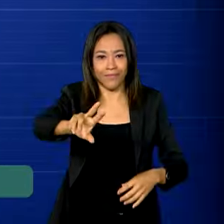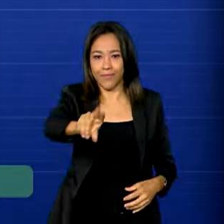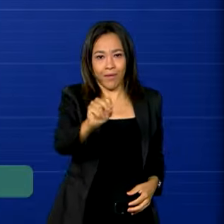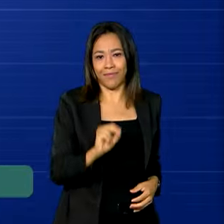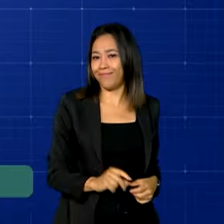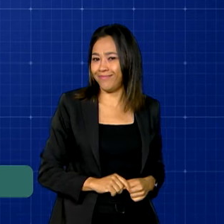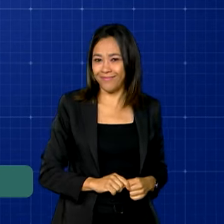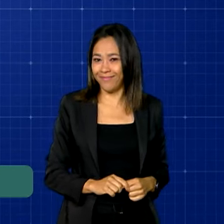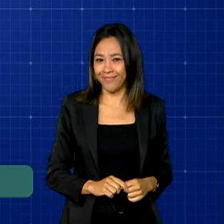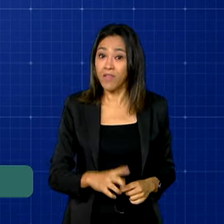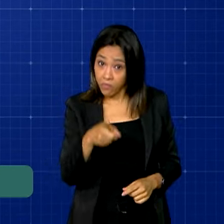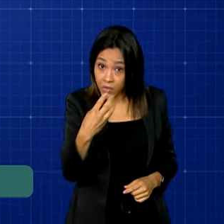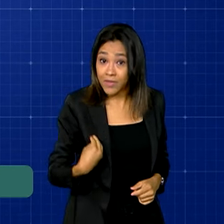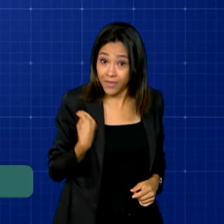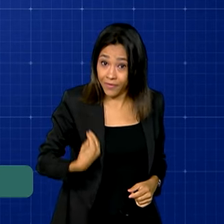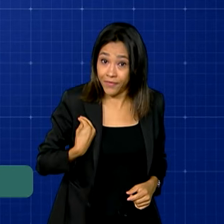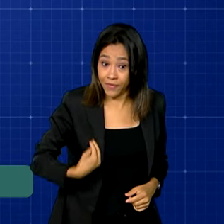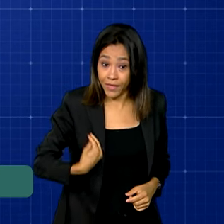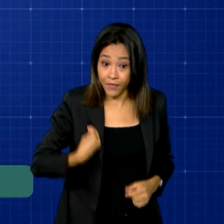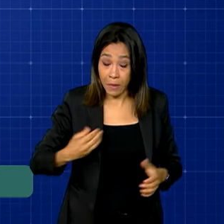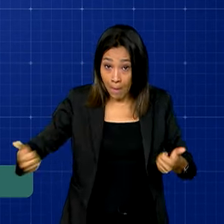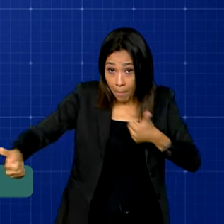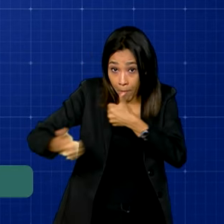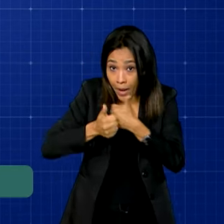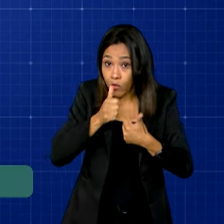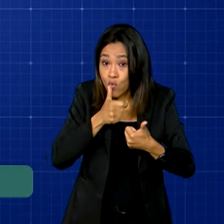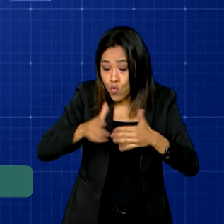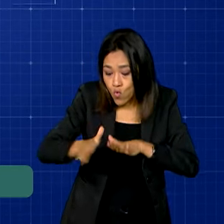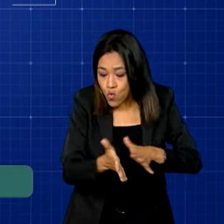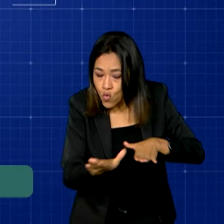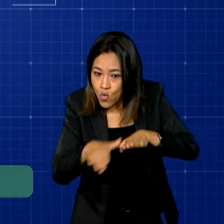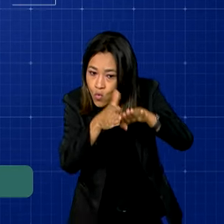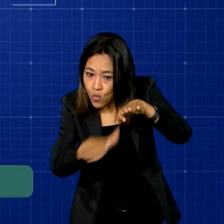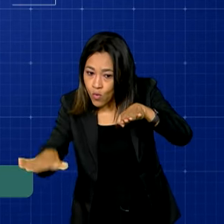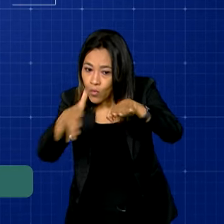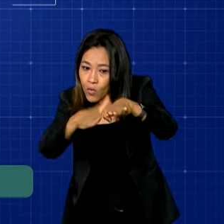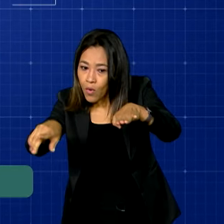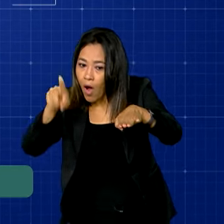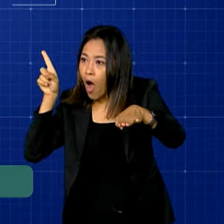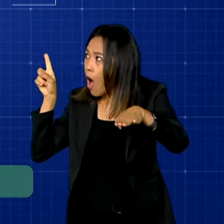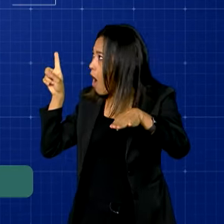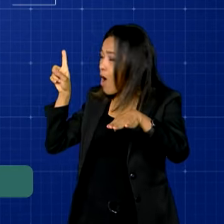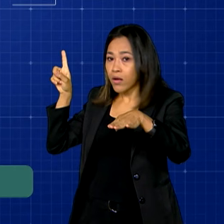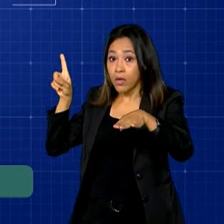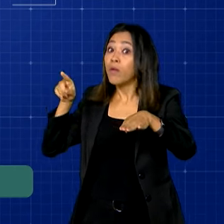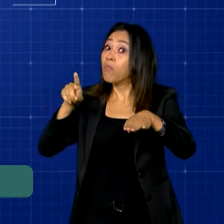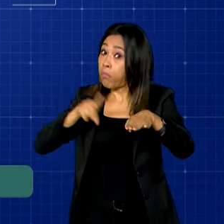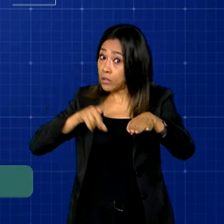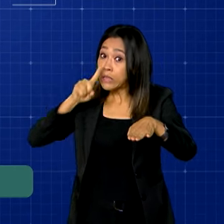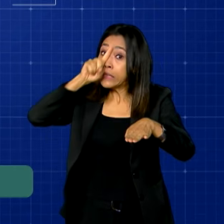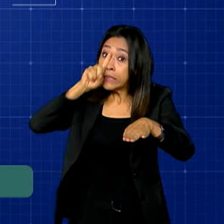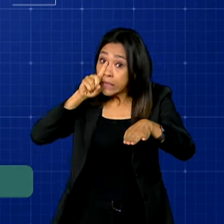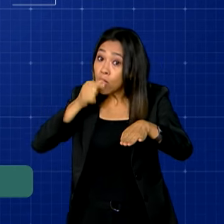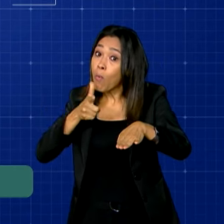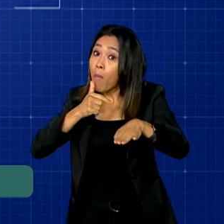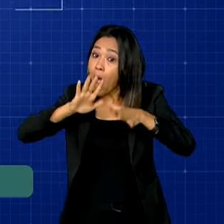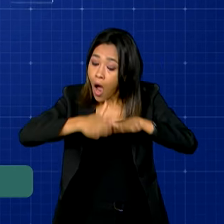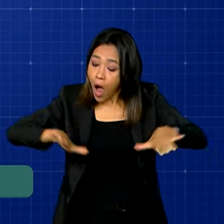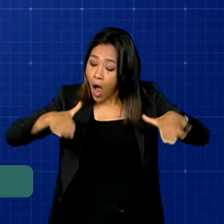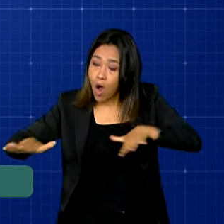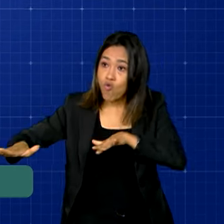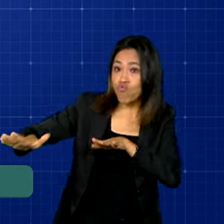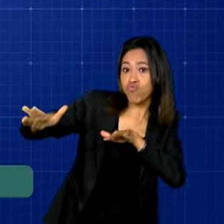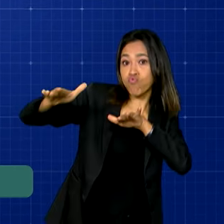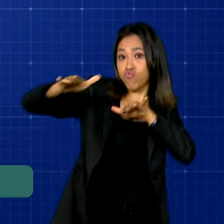nenhum. Se você vive numa zona costeira, sua cidade pode ficar vulnerável ao aumento temporário do nível do mar. Ou